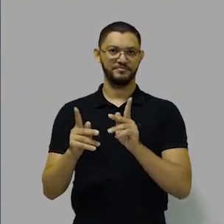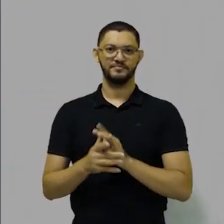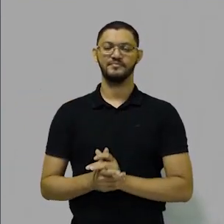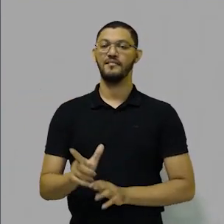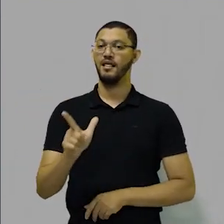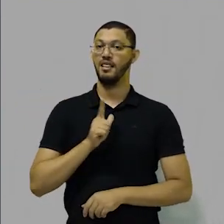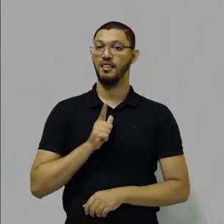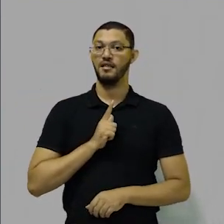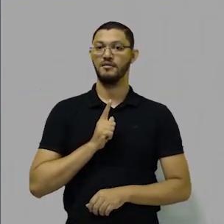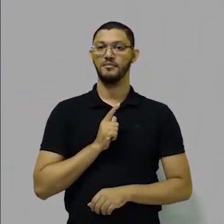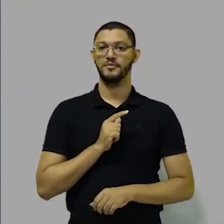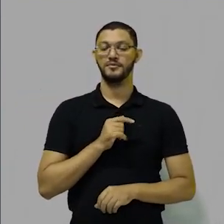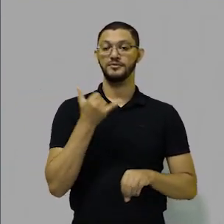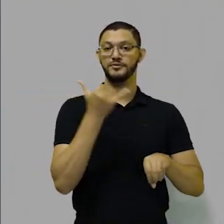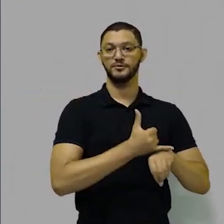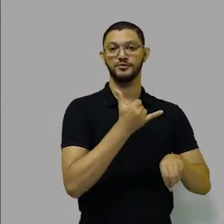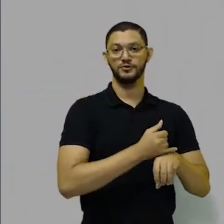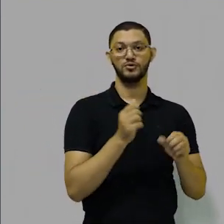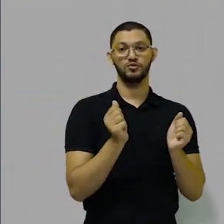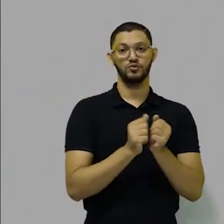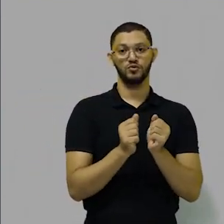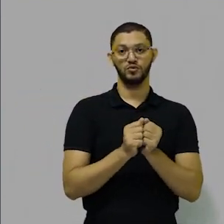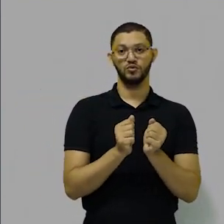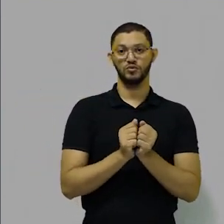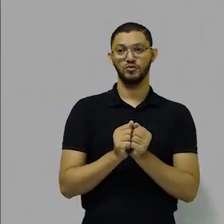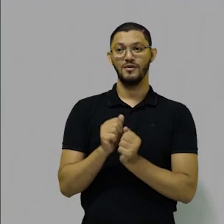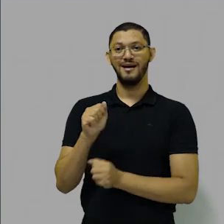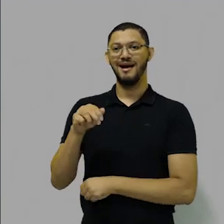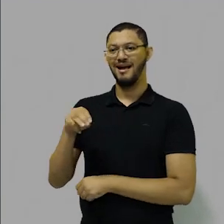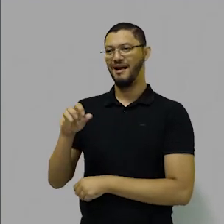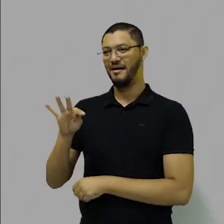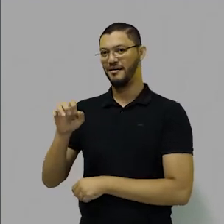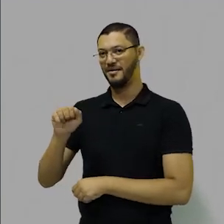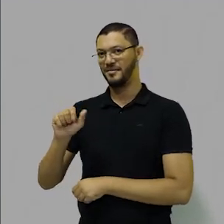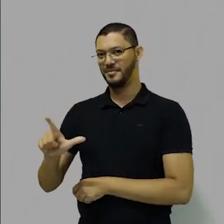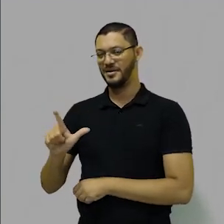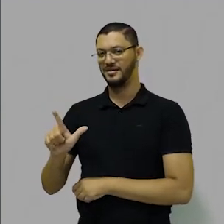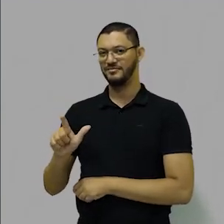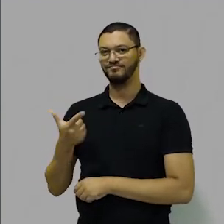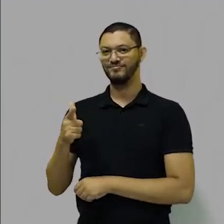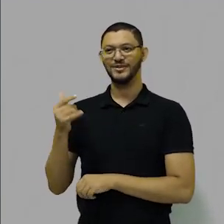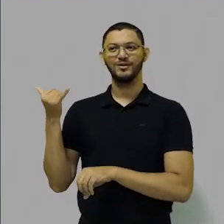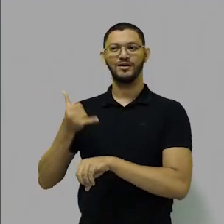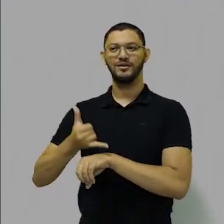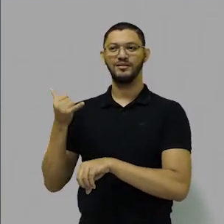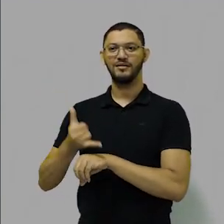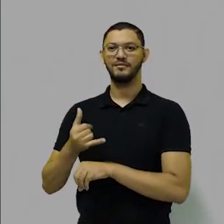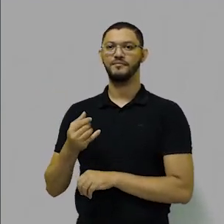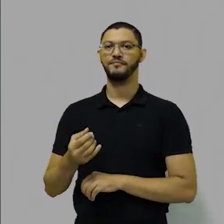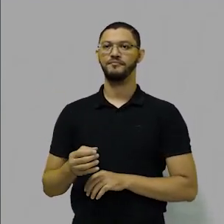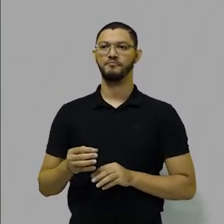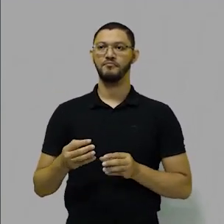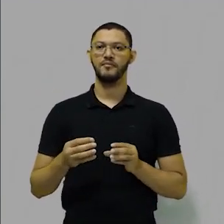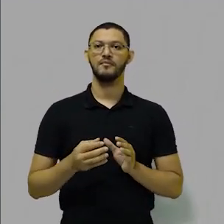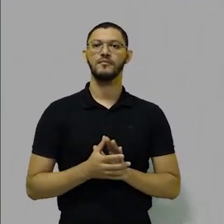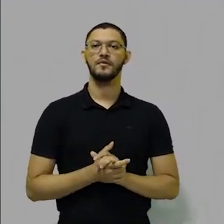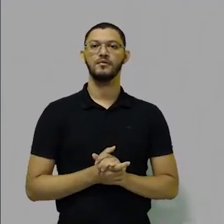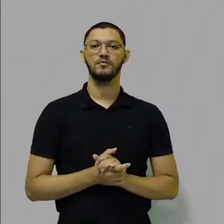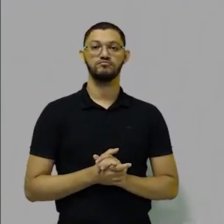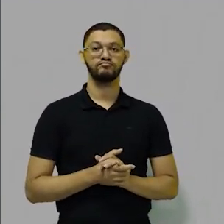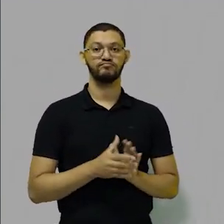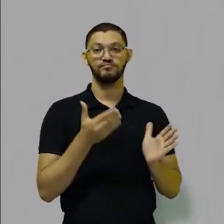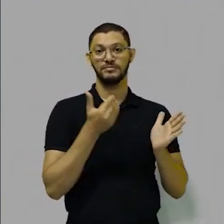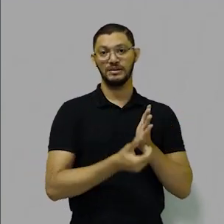temos o metal junto com o ametal, ou seja, um elemento que quer ceder elétrons e